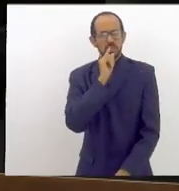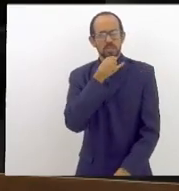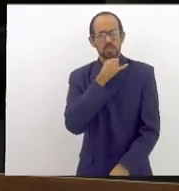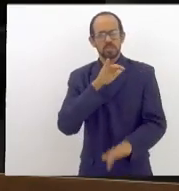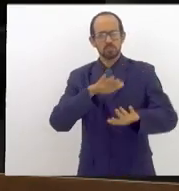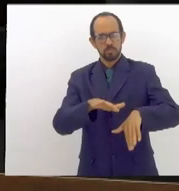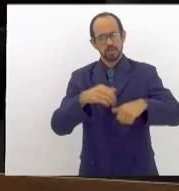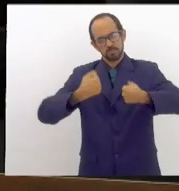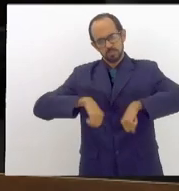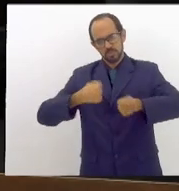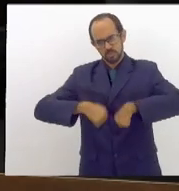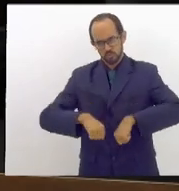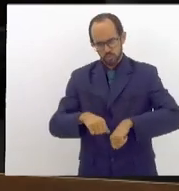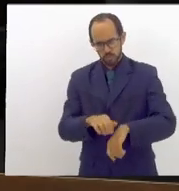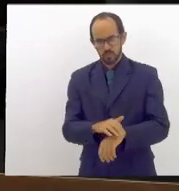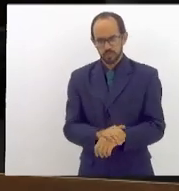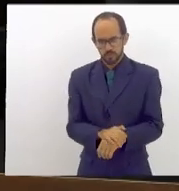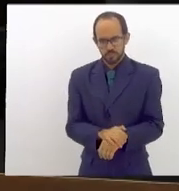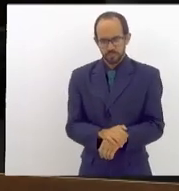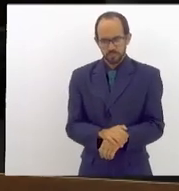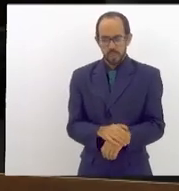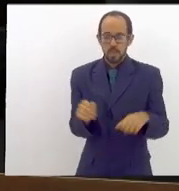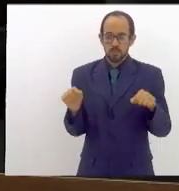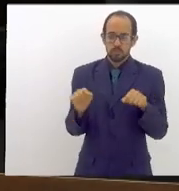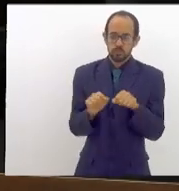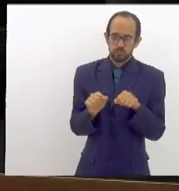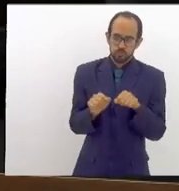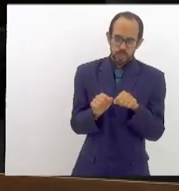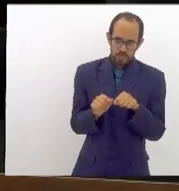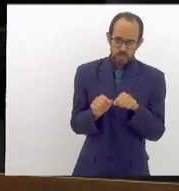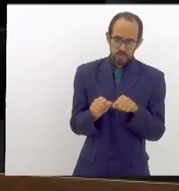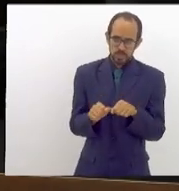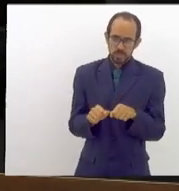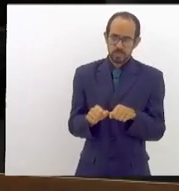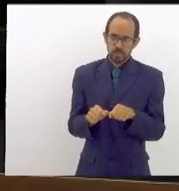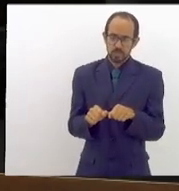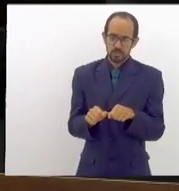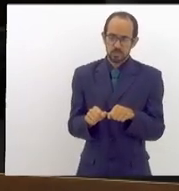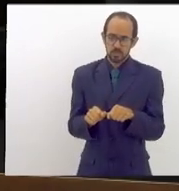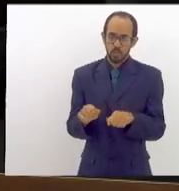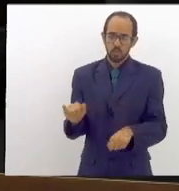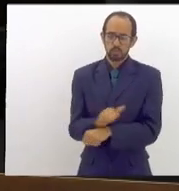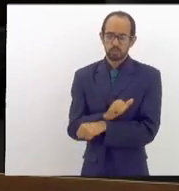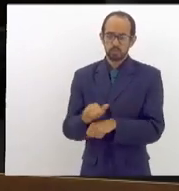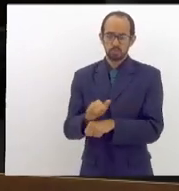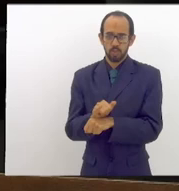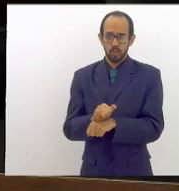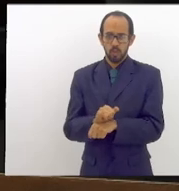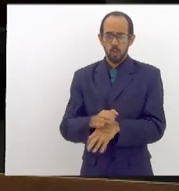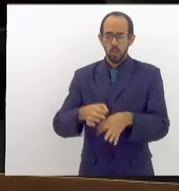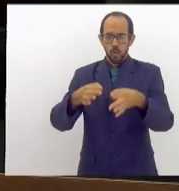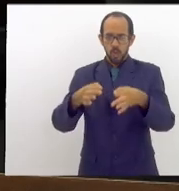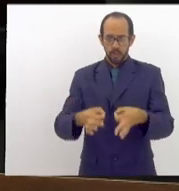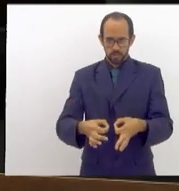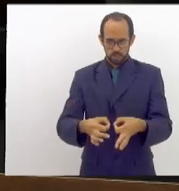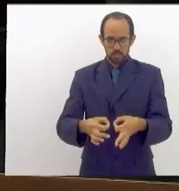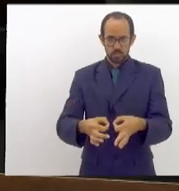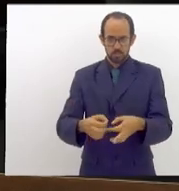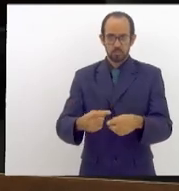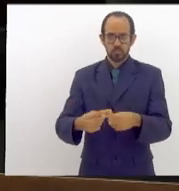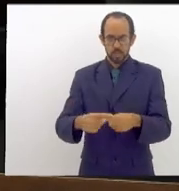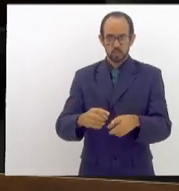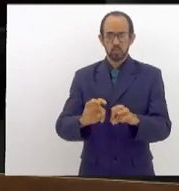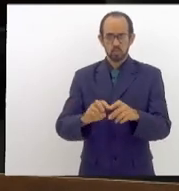necessário e o fez de forma corretíssima porque todas as ações no